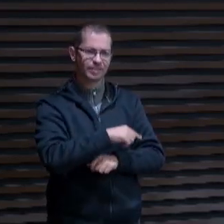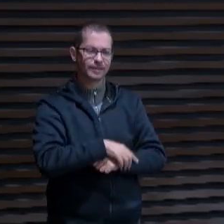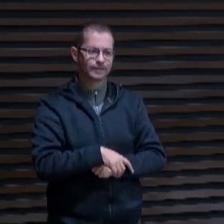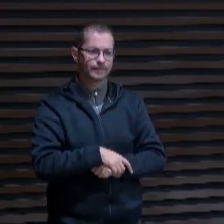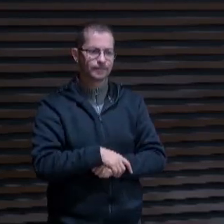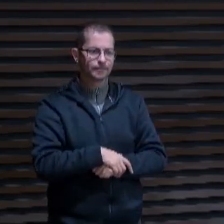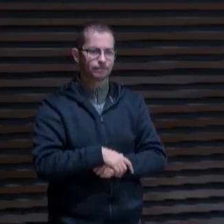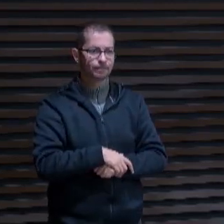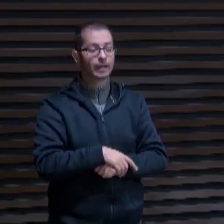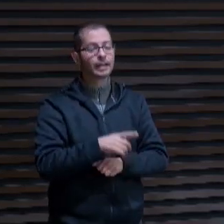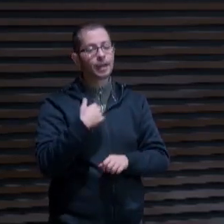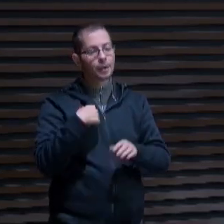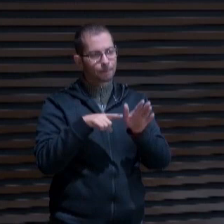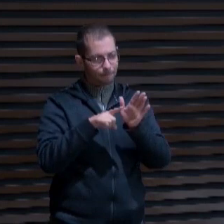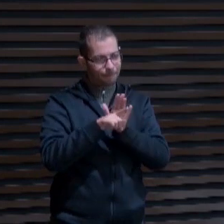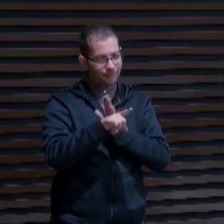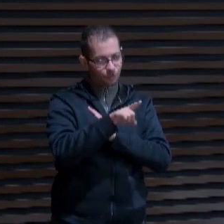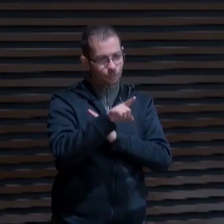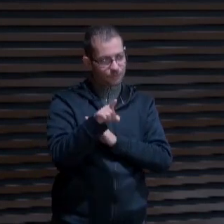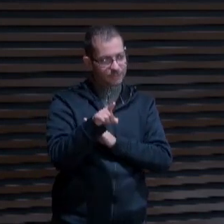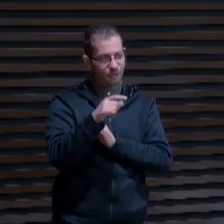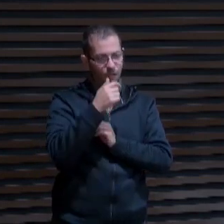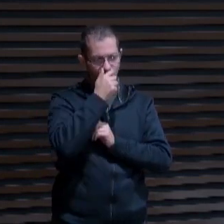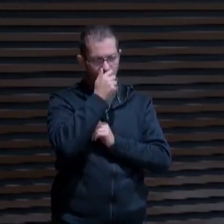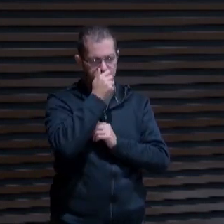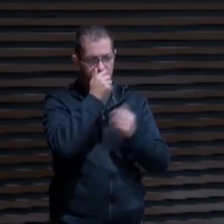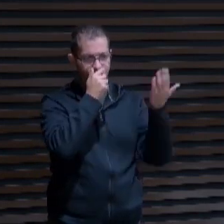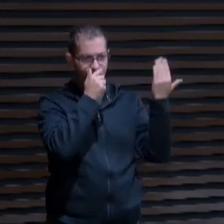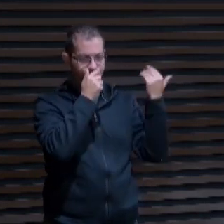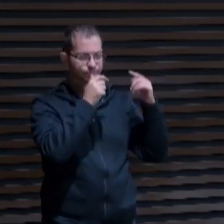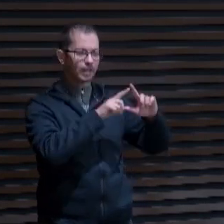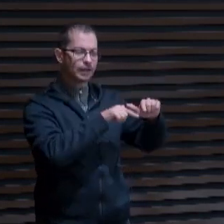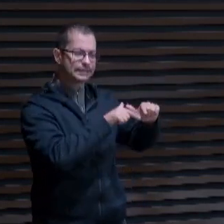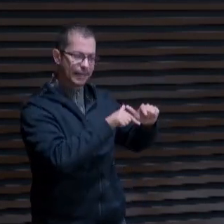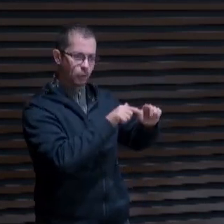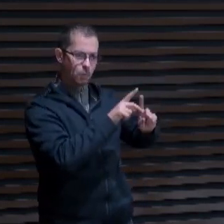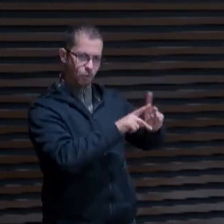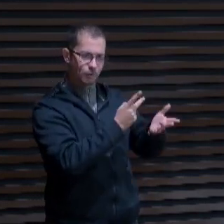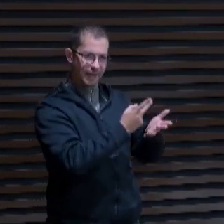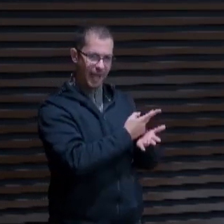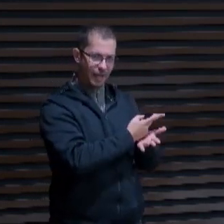Você acha que há alguma diferença entre esses de Israel e nós?